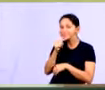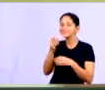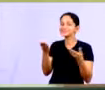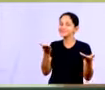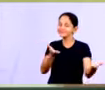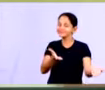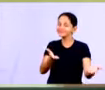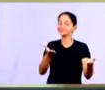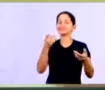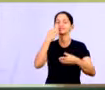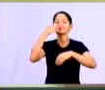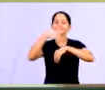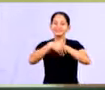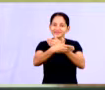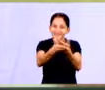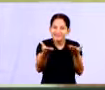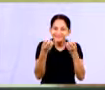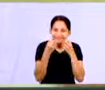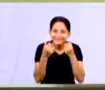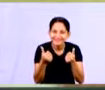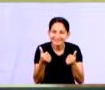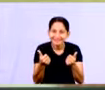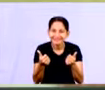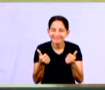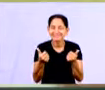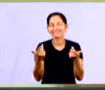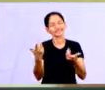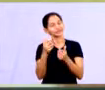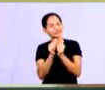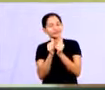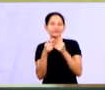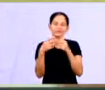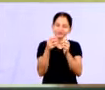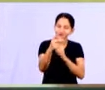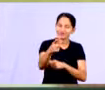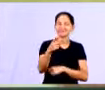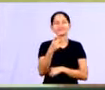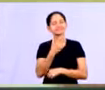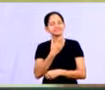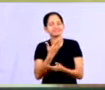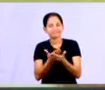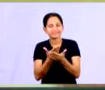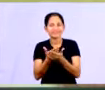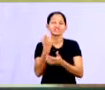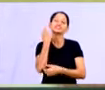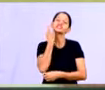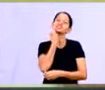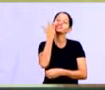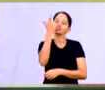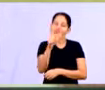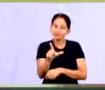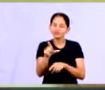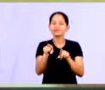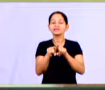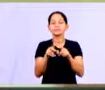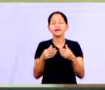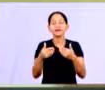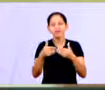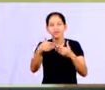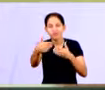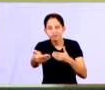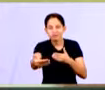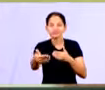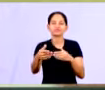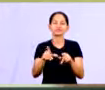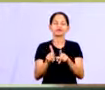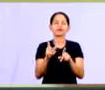Paulo. Boa noite, alunos. Tudo bom? Muito bom estar aqui novamente com vocês, mais uma sexta-feira, para darmos continuidade à nossa disciplina